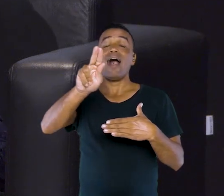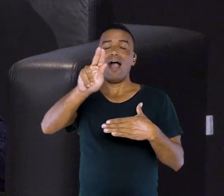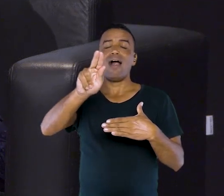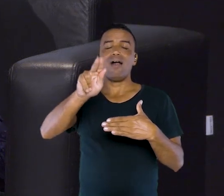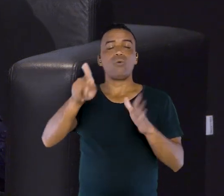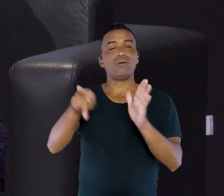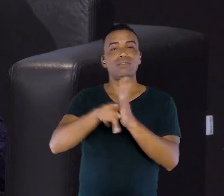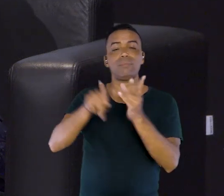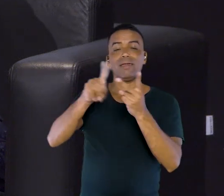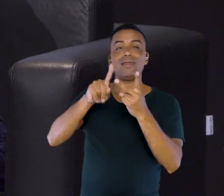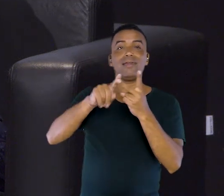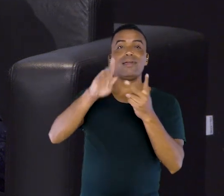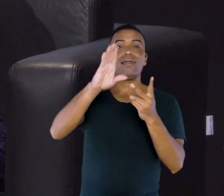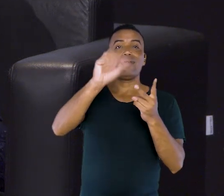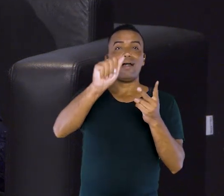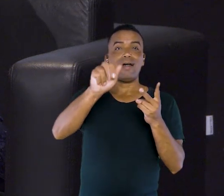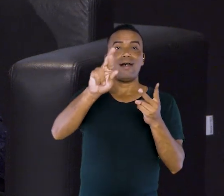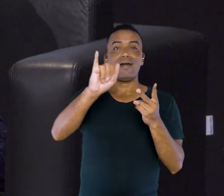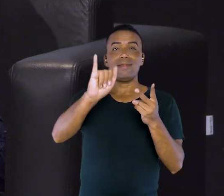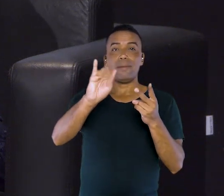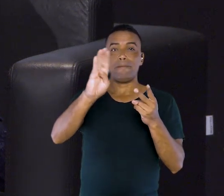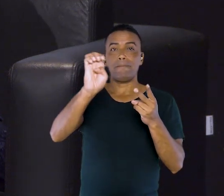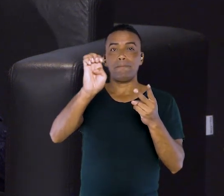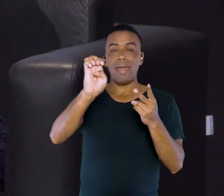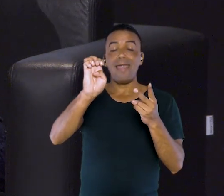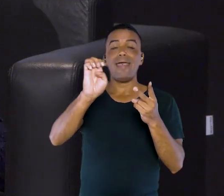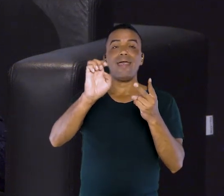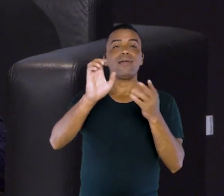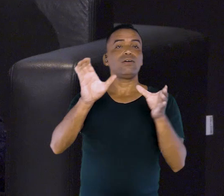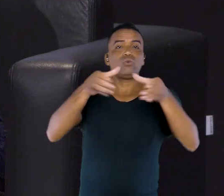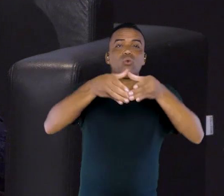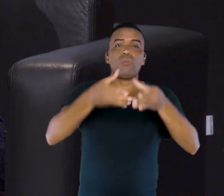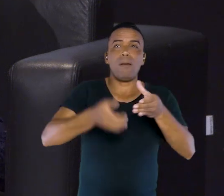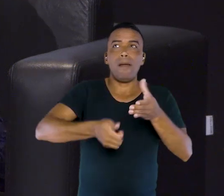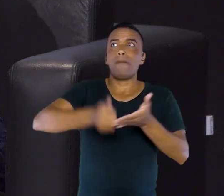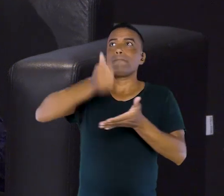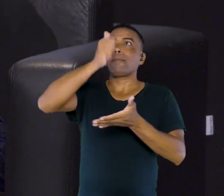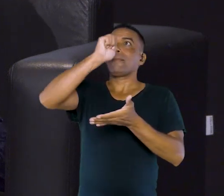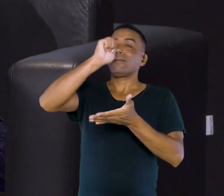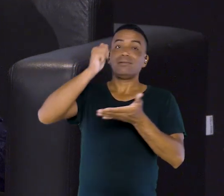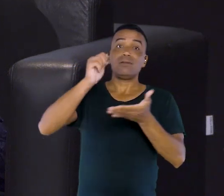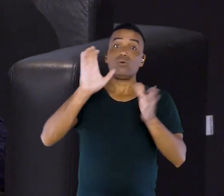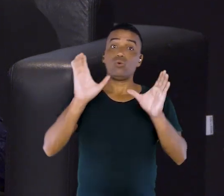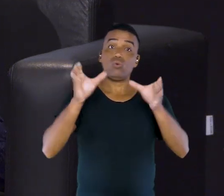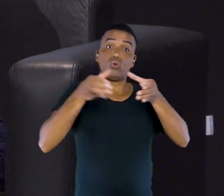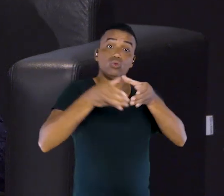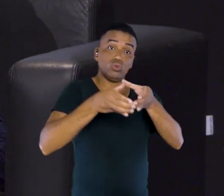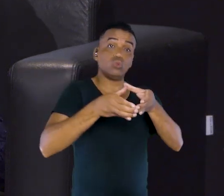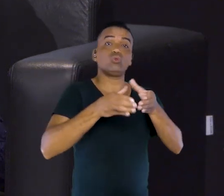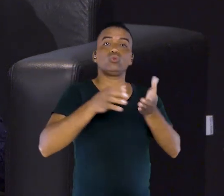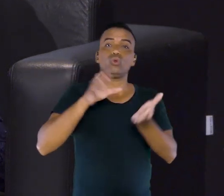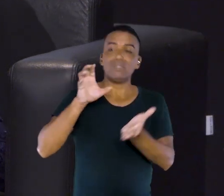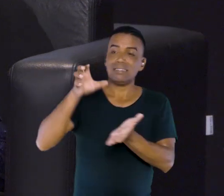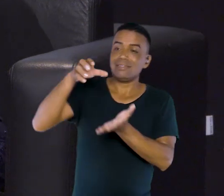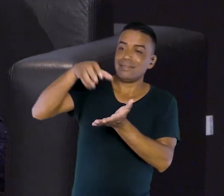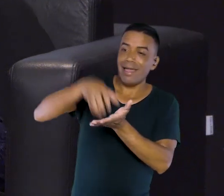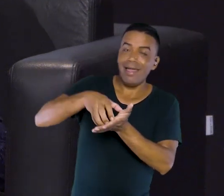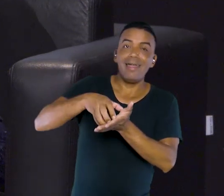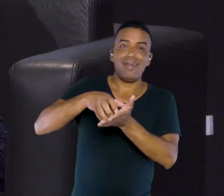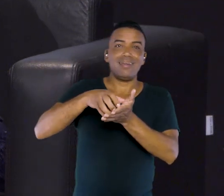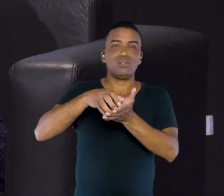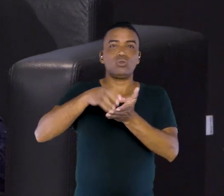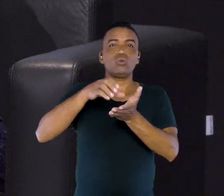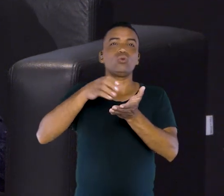de tomar o caribé coletivo, ou então no encontro conjunto com todos no centro